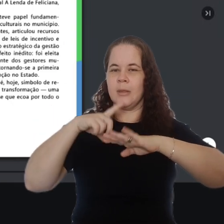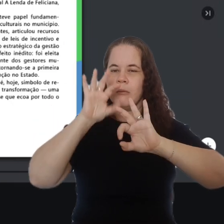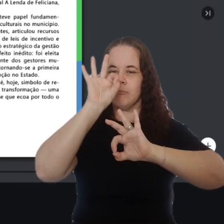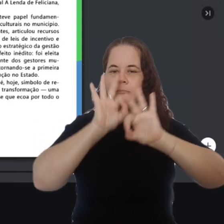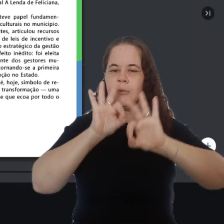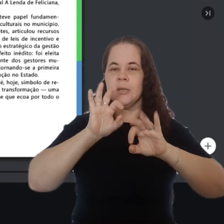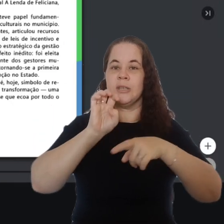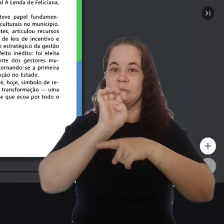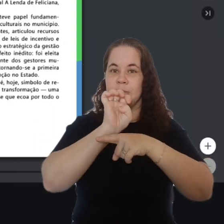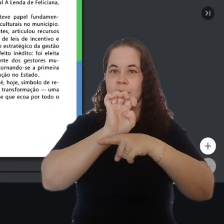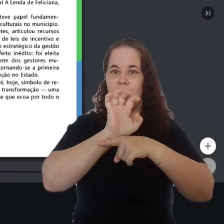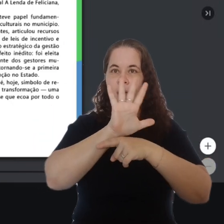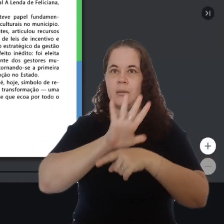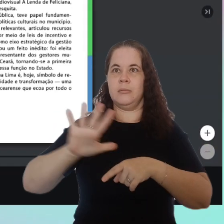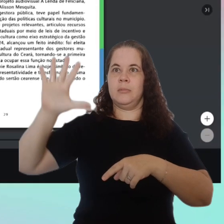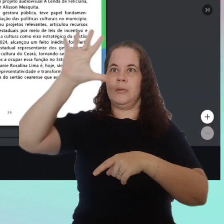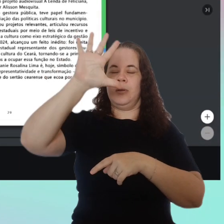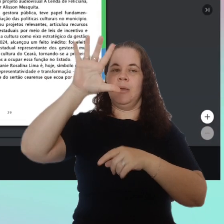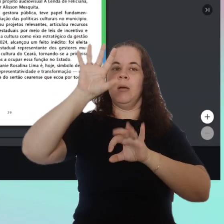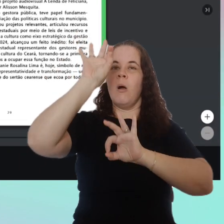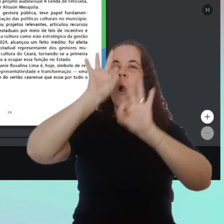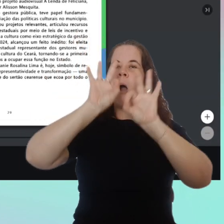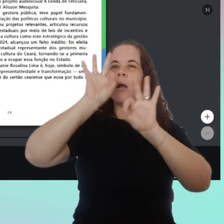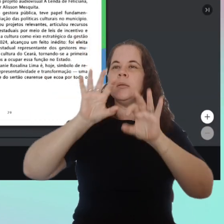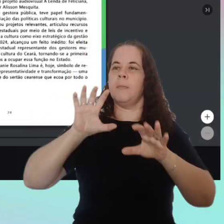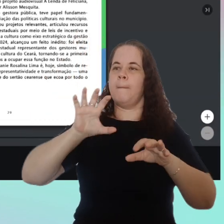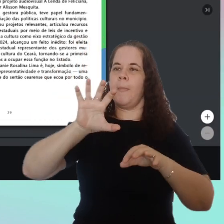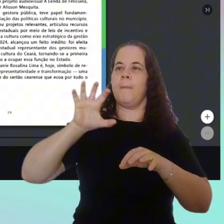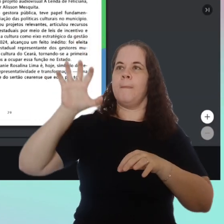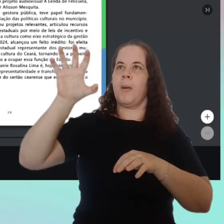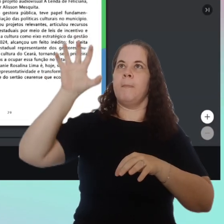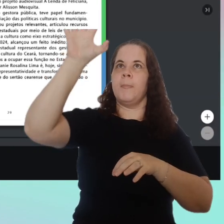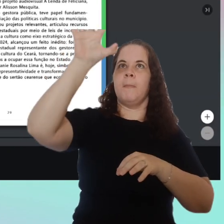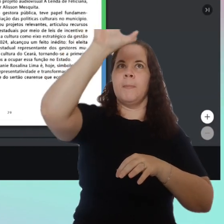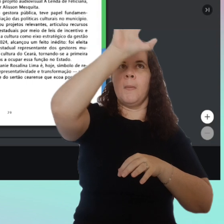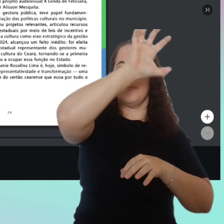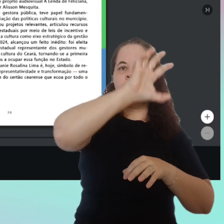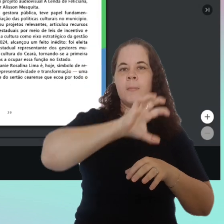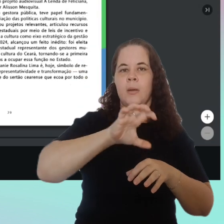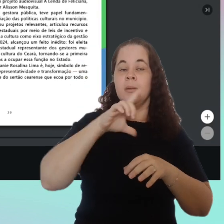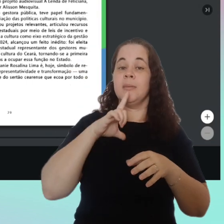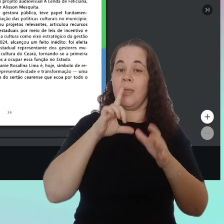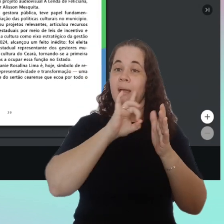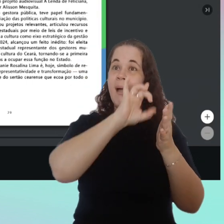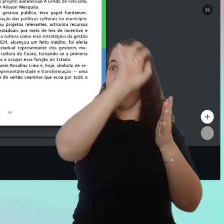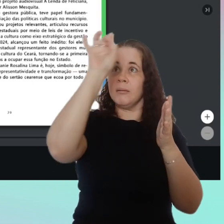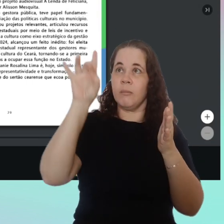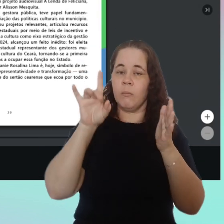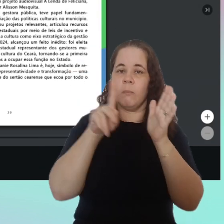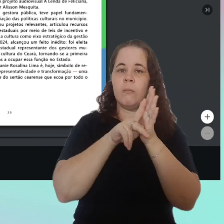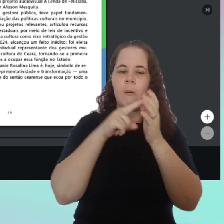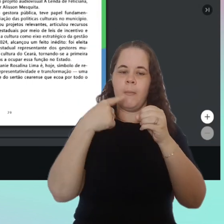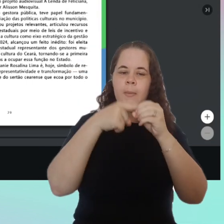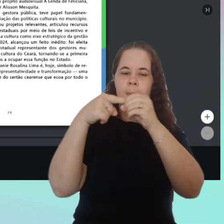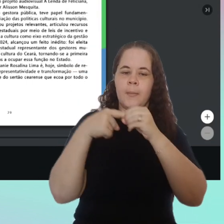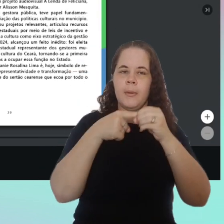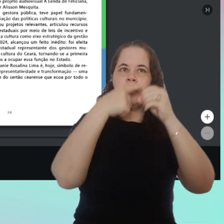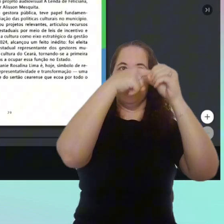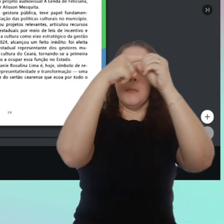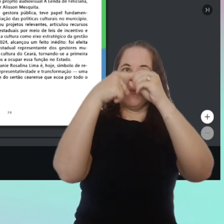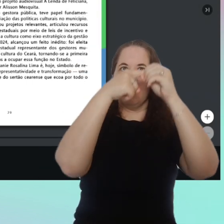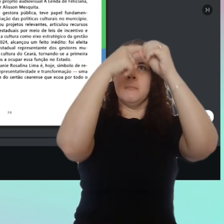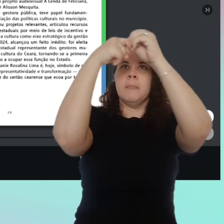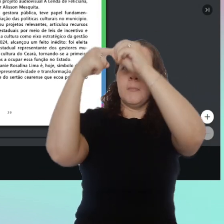macro-regiões, e essas macro-regiões incluem determinados municípios, e nessas macro-regiões a gente consegue encontrar